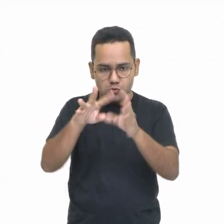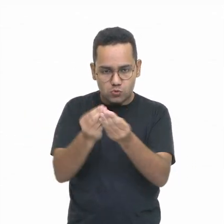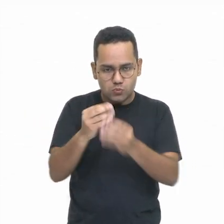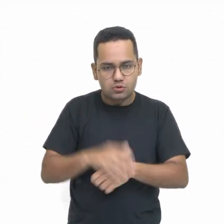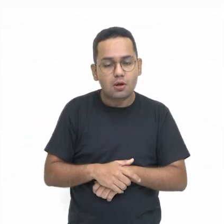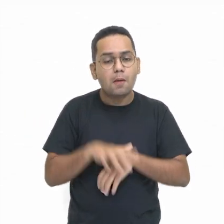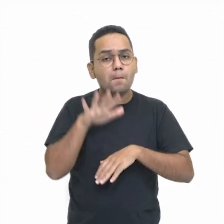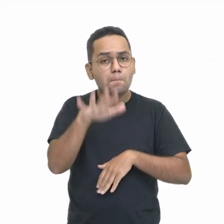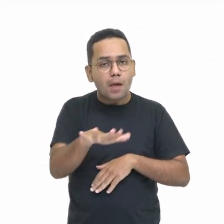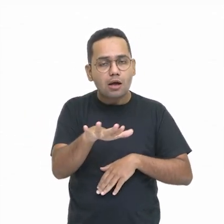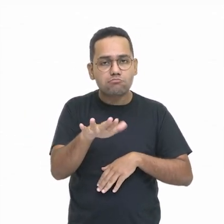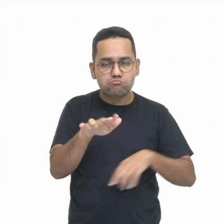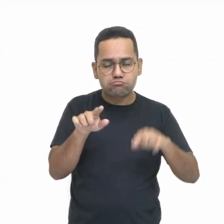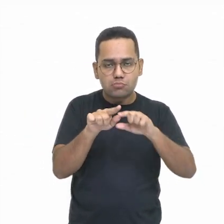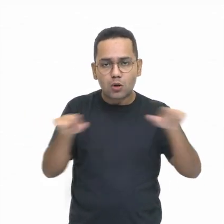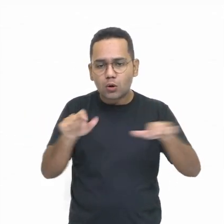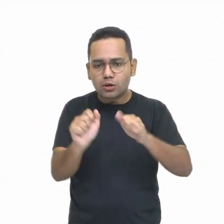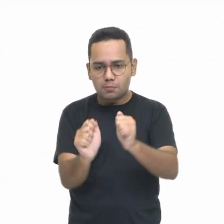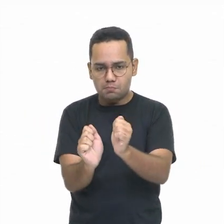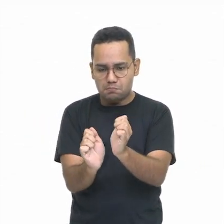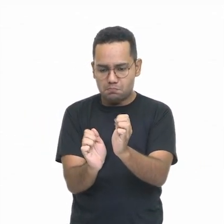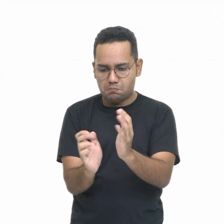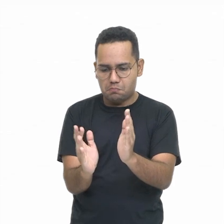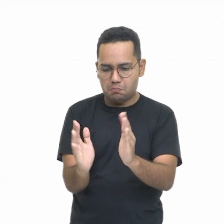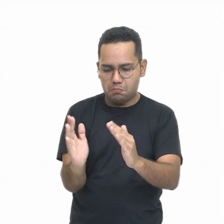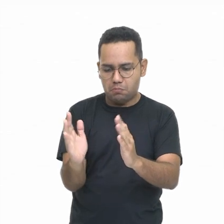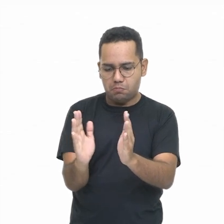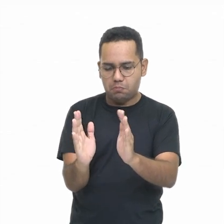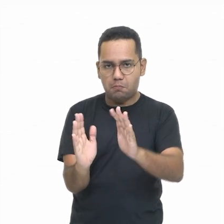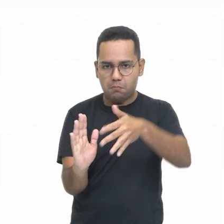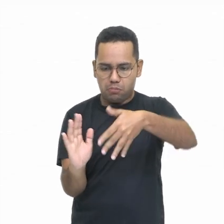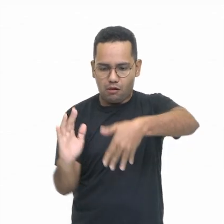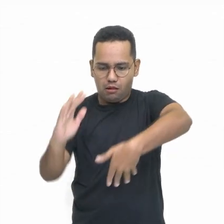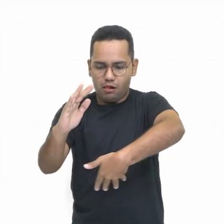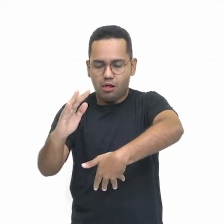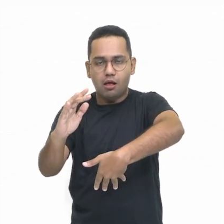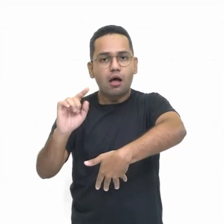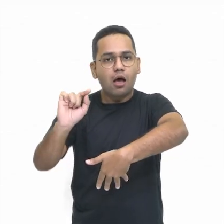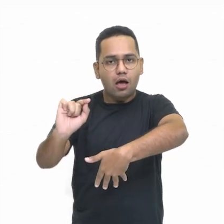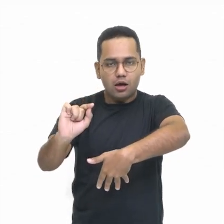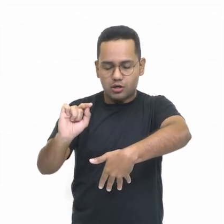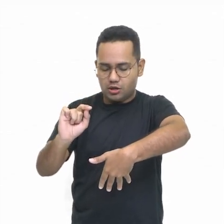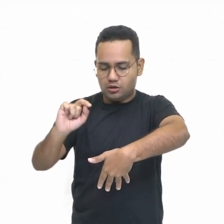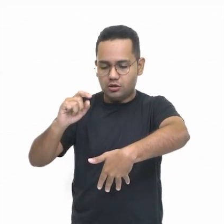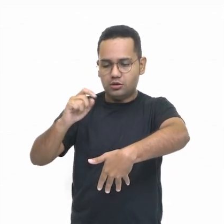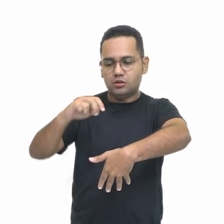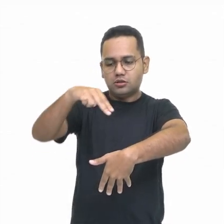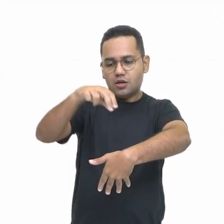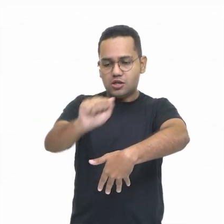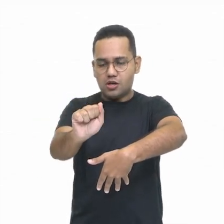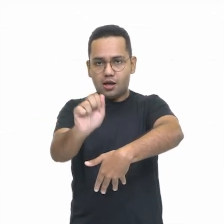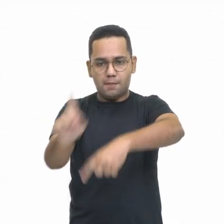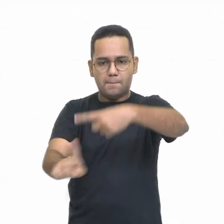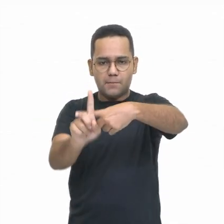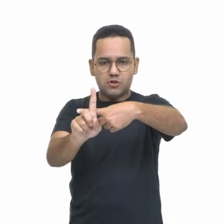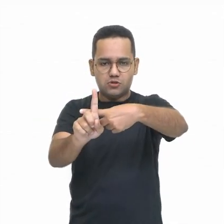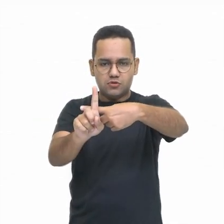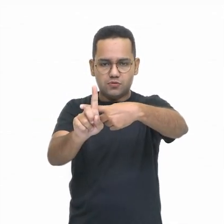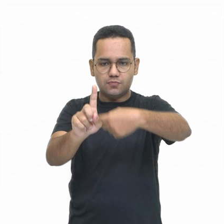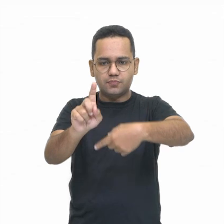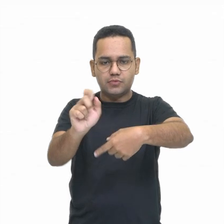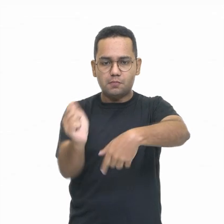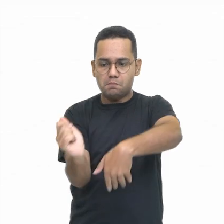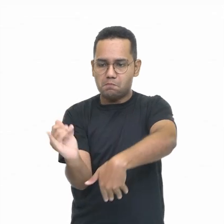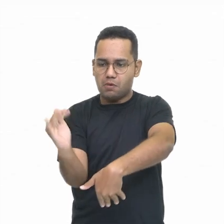sódio e potássio, ocorre o bombeamento de sódio dos íons de sódio, né, que é o Na,